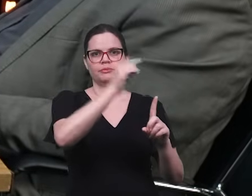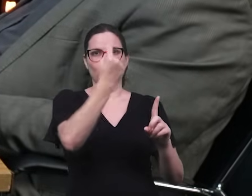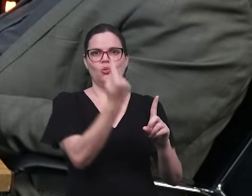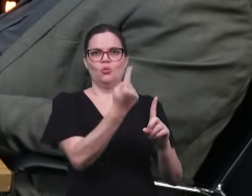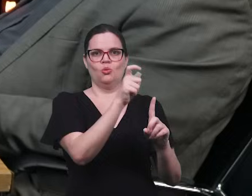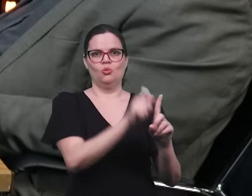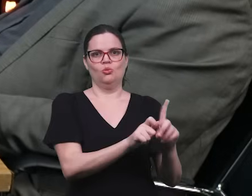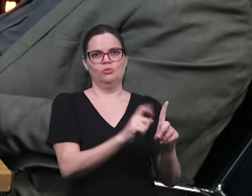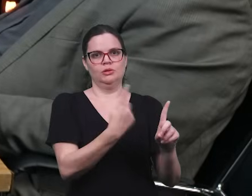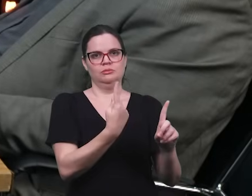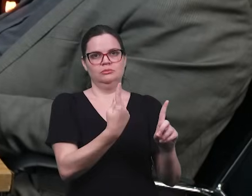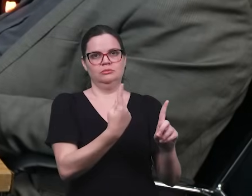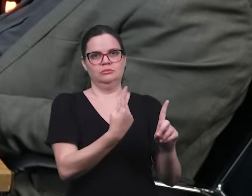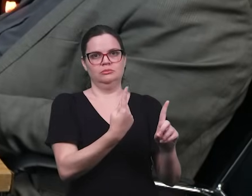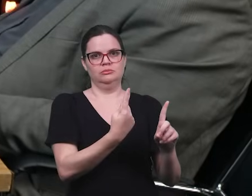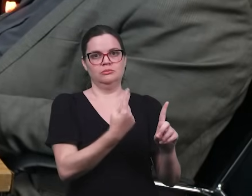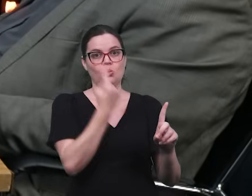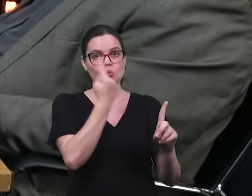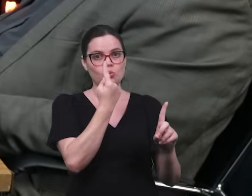colocado em um profeta,